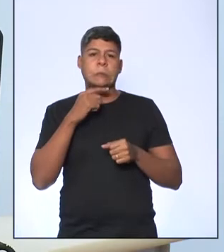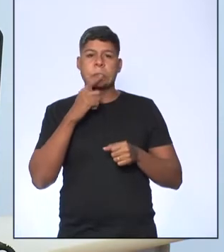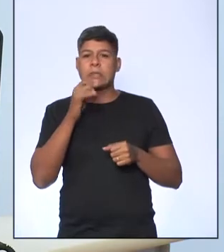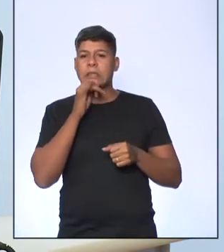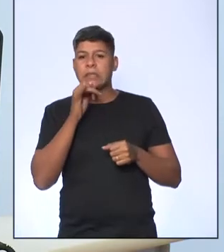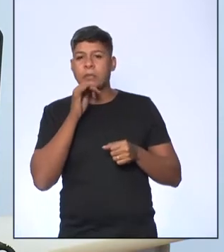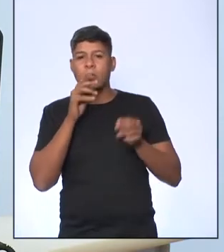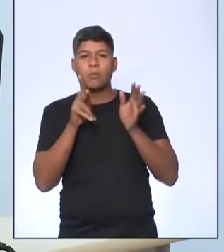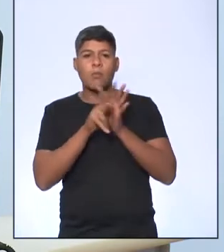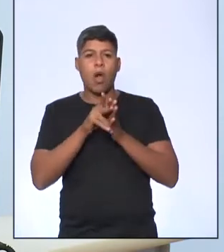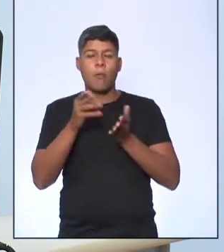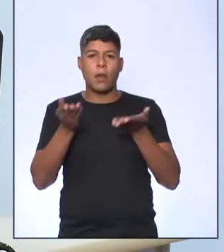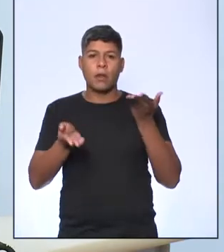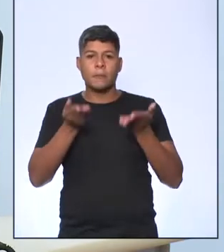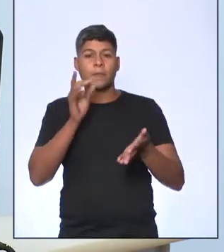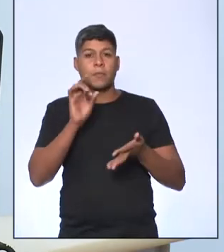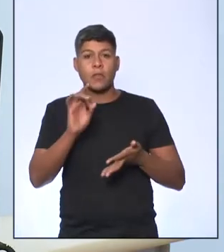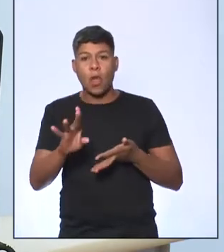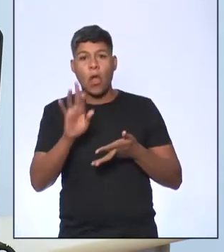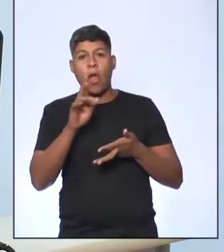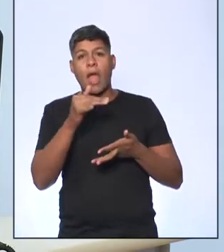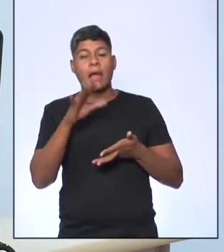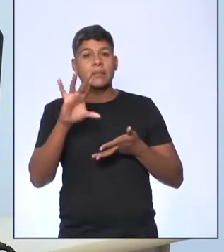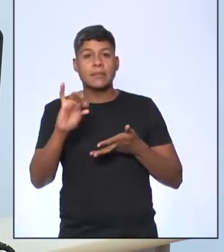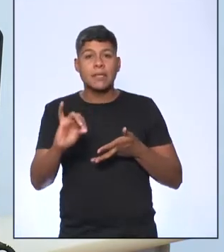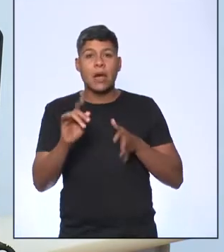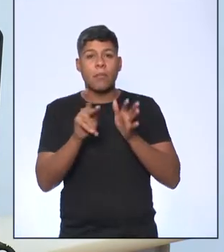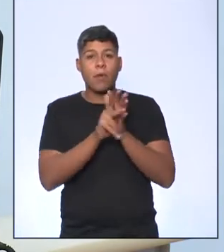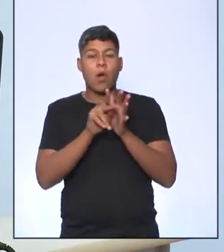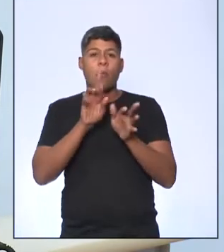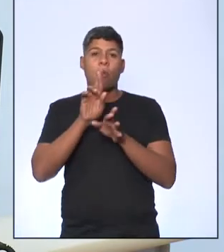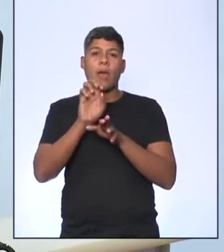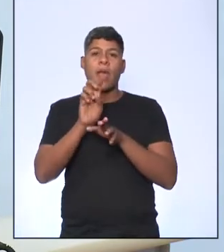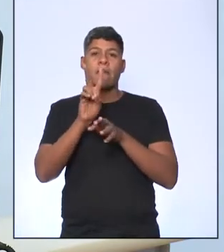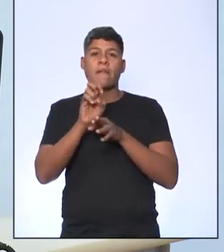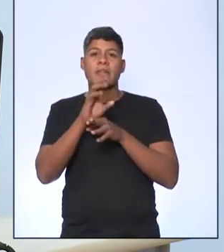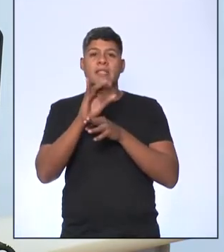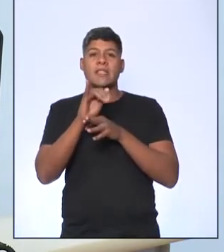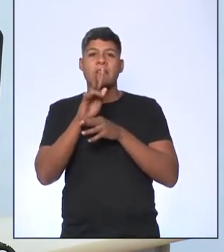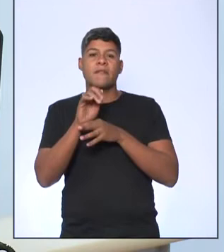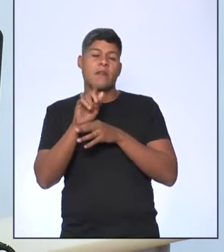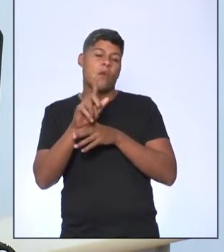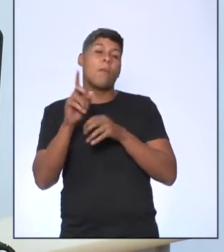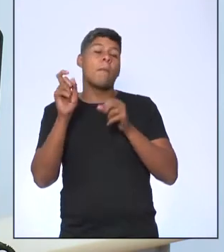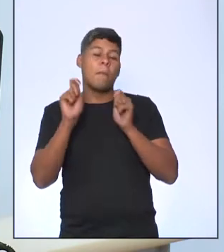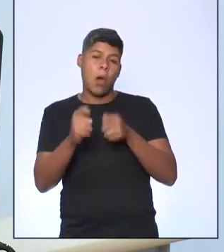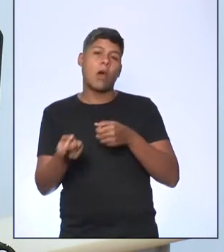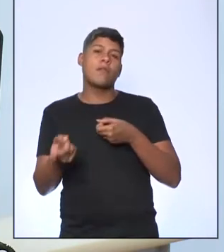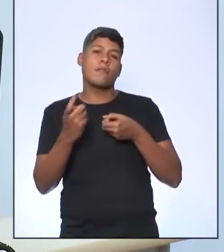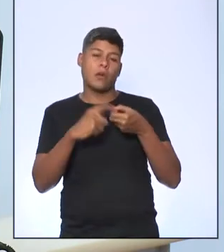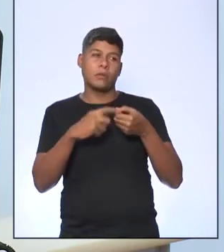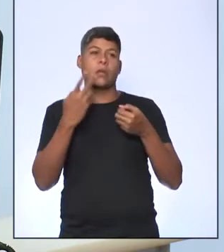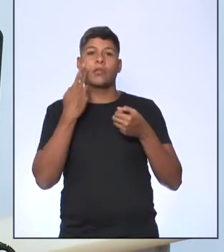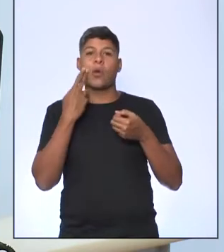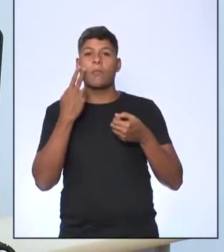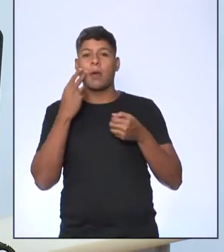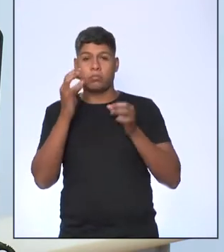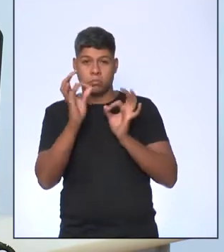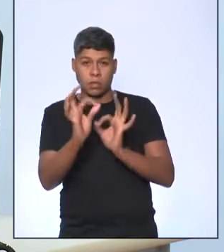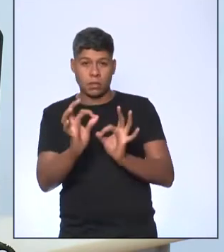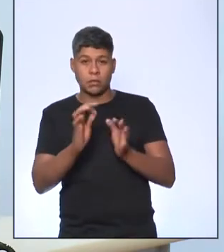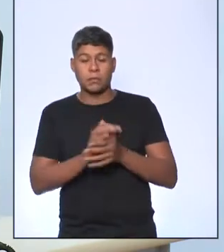que entra em equilíbrio. Então, são só reações que são reversíveis, que o produto pode voltar a ser reagente,